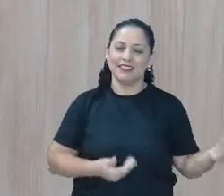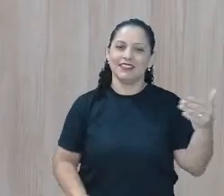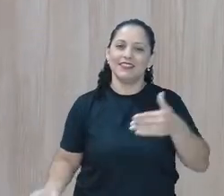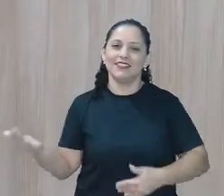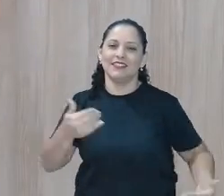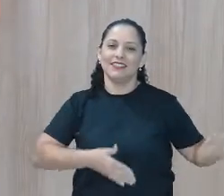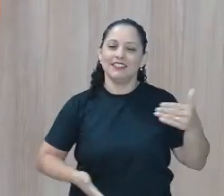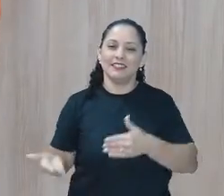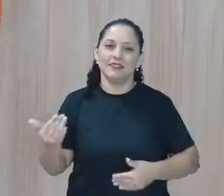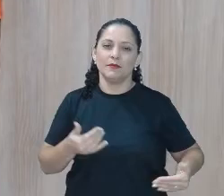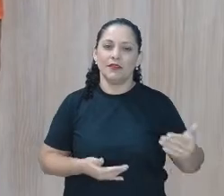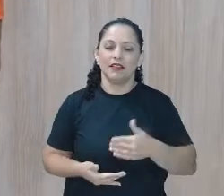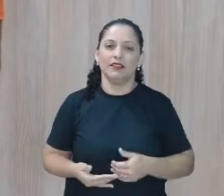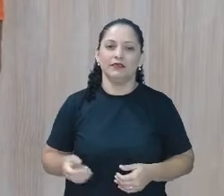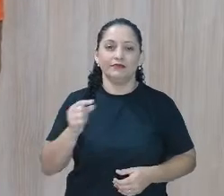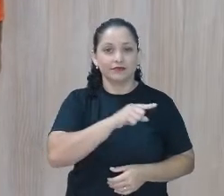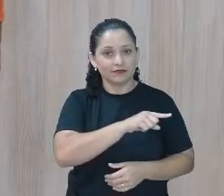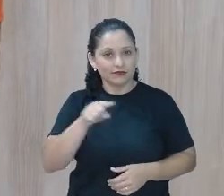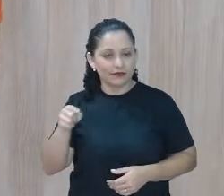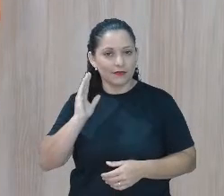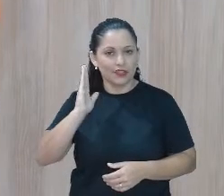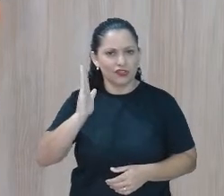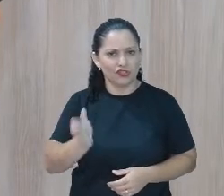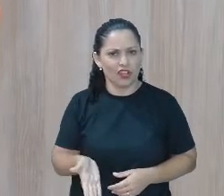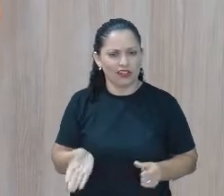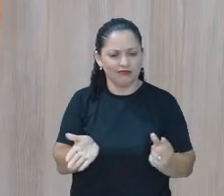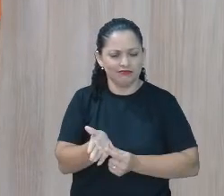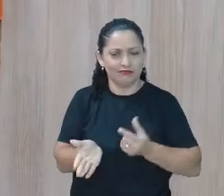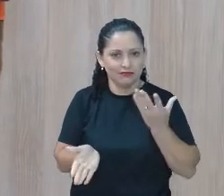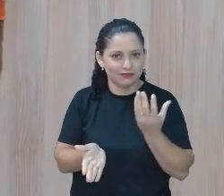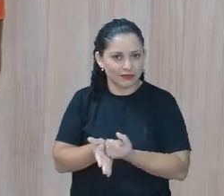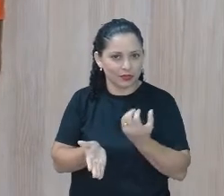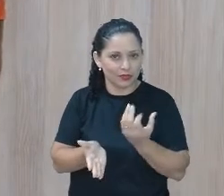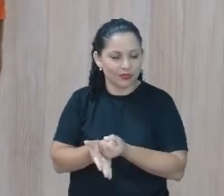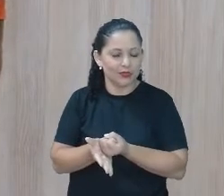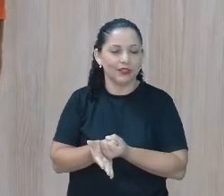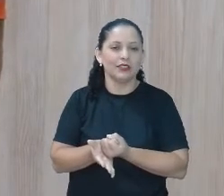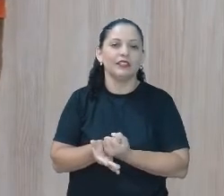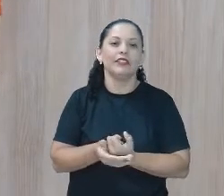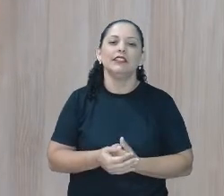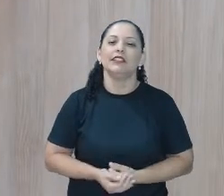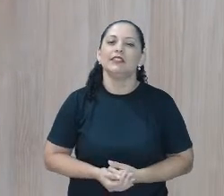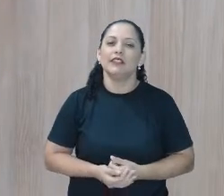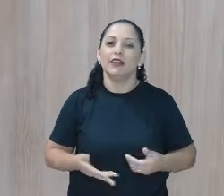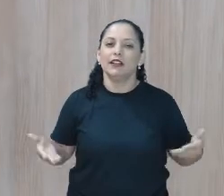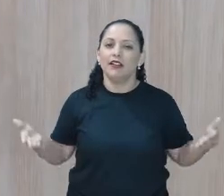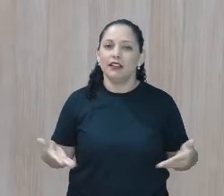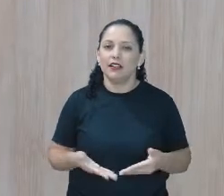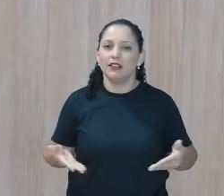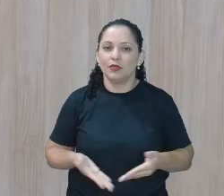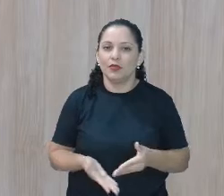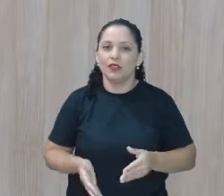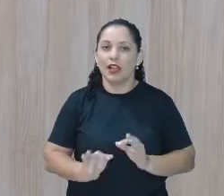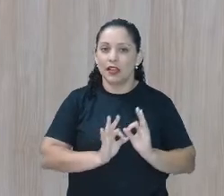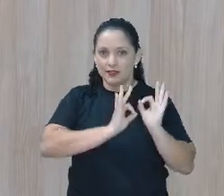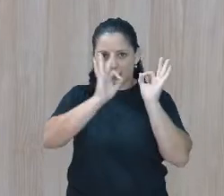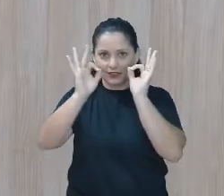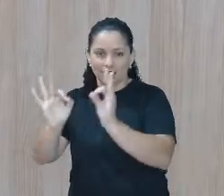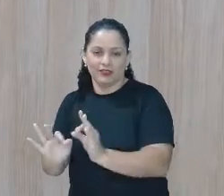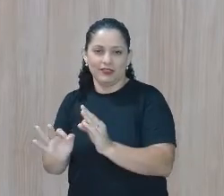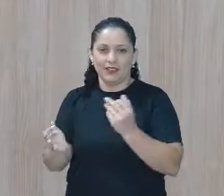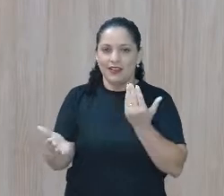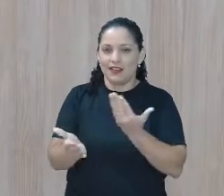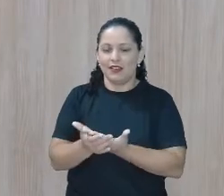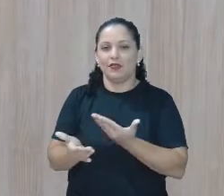vocês. Então, você tá aí, você já fez o seu download do aplicativo, que Dini ensinou aí para você, certo? Então, acompanha aí a